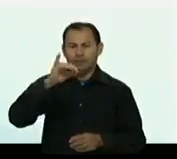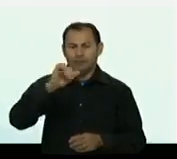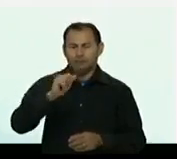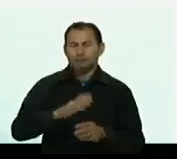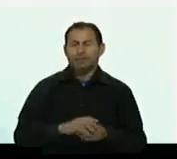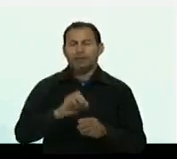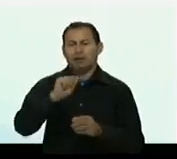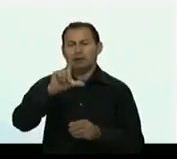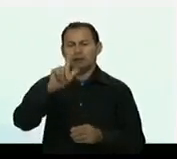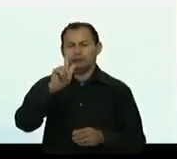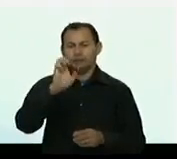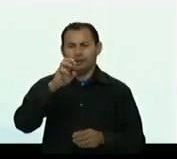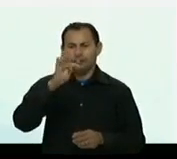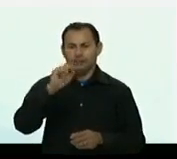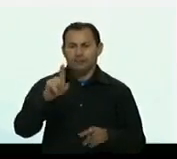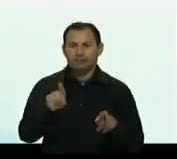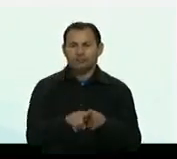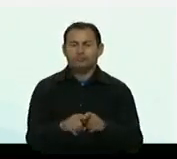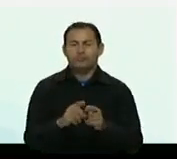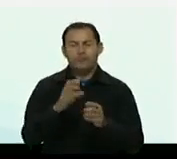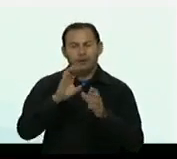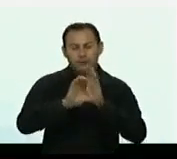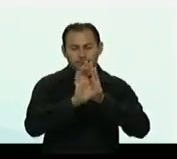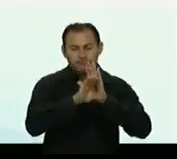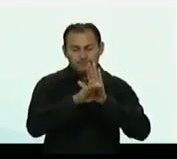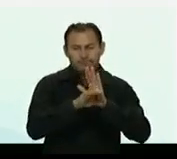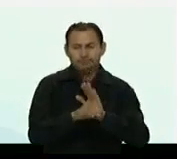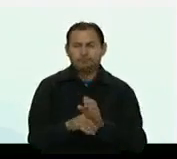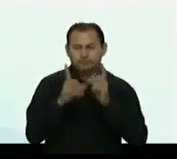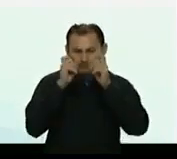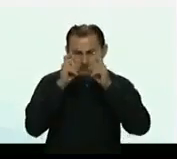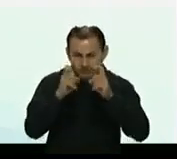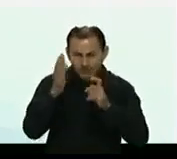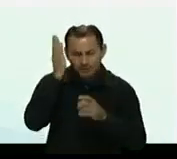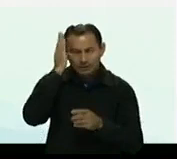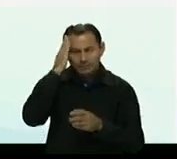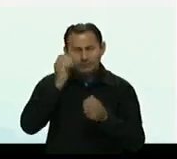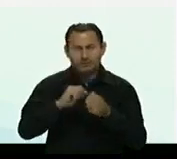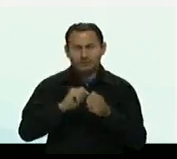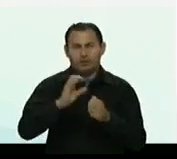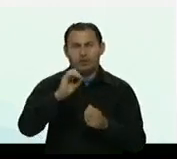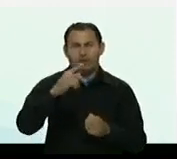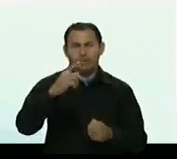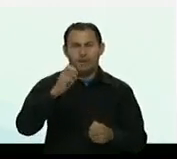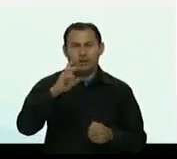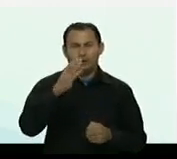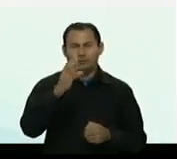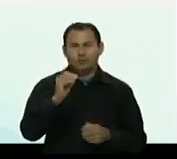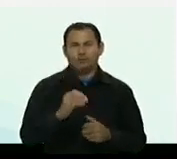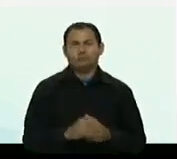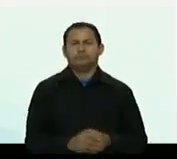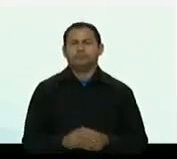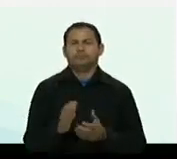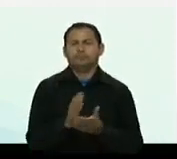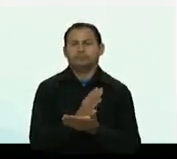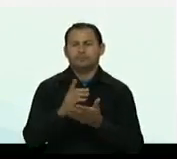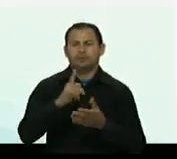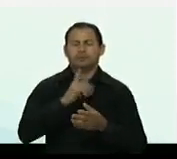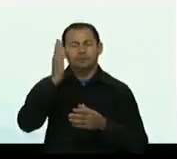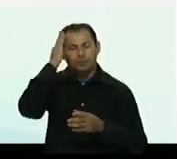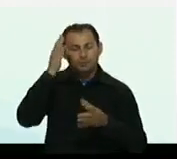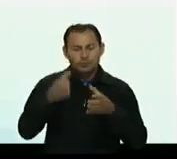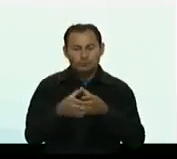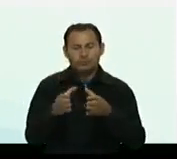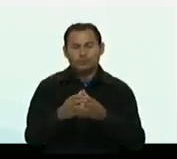equações algébricas. Com esse conceito, é interessante a gente saber fazer operações, determinar o